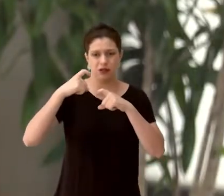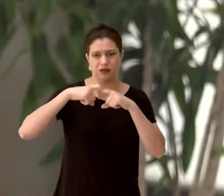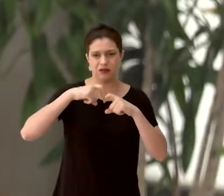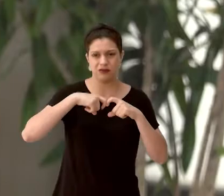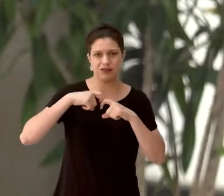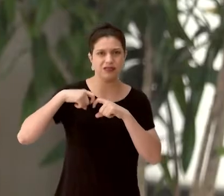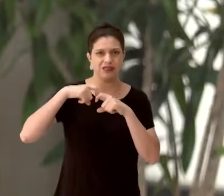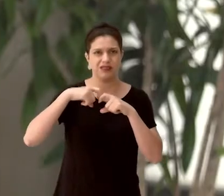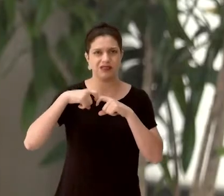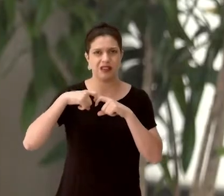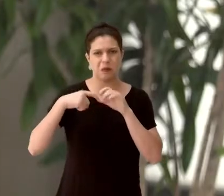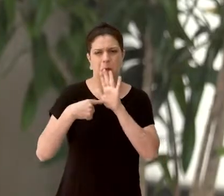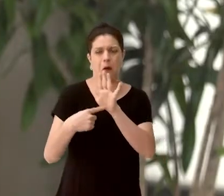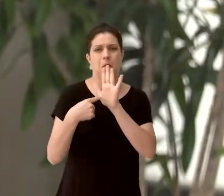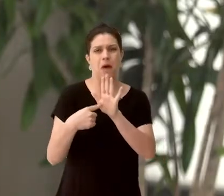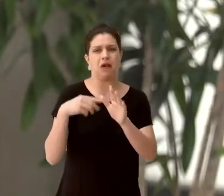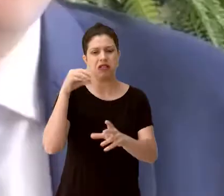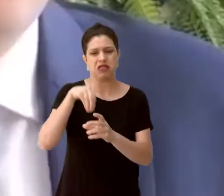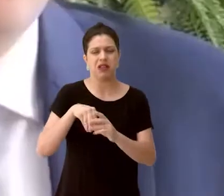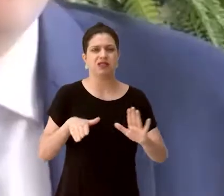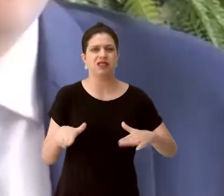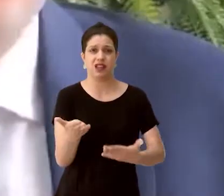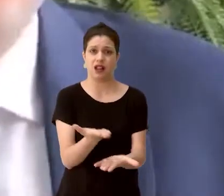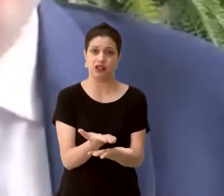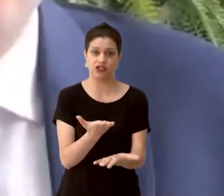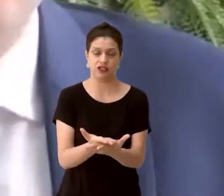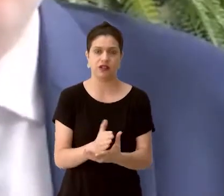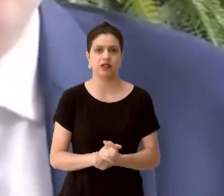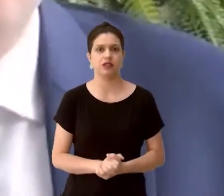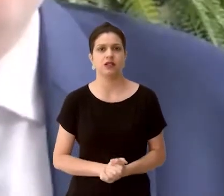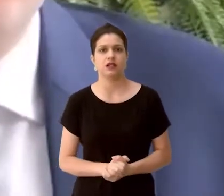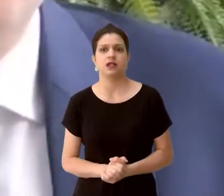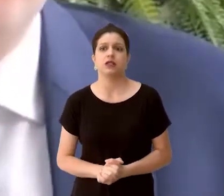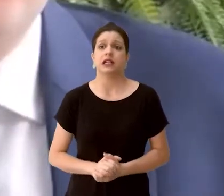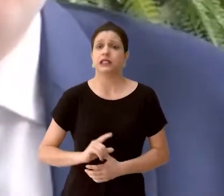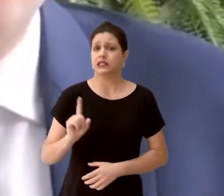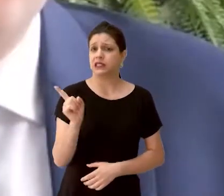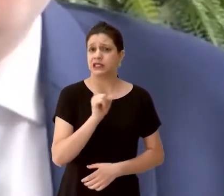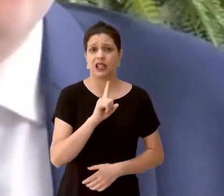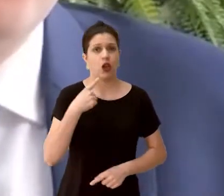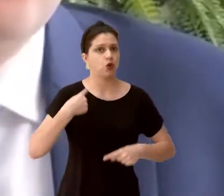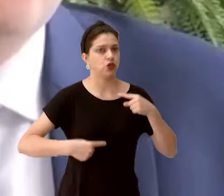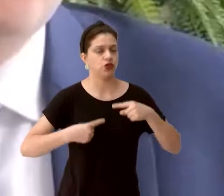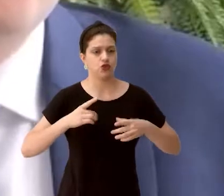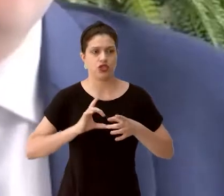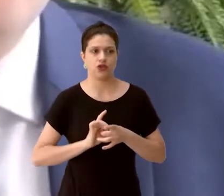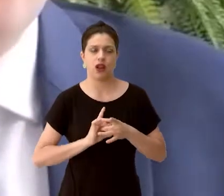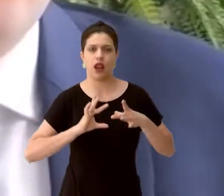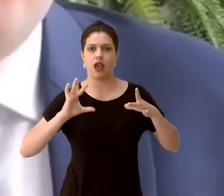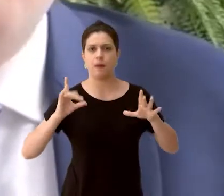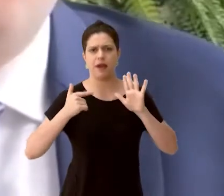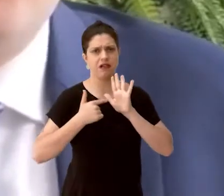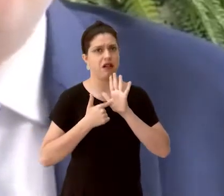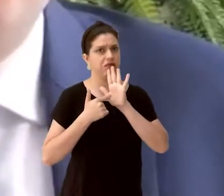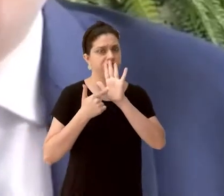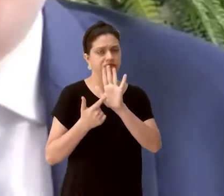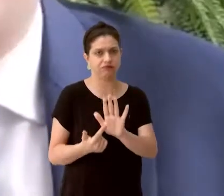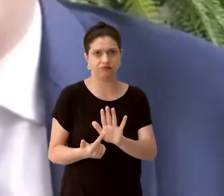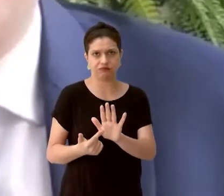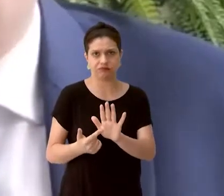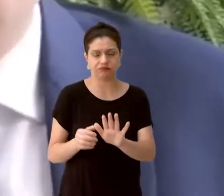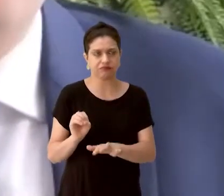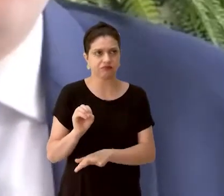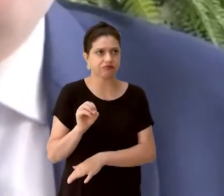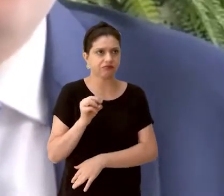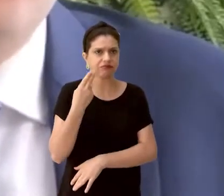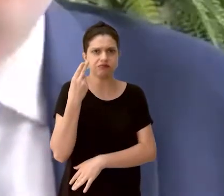de sexualização em sala de aula. Que nós não estamos aqui, presidente, restringindo a liberdade de